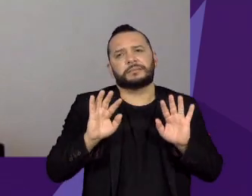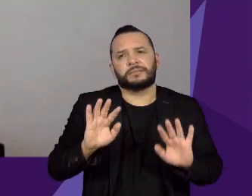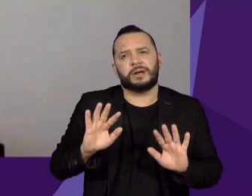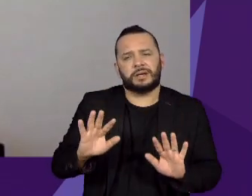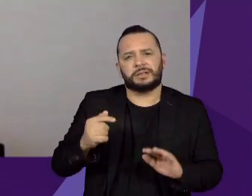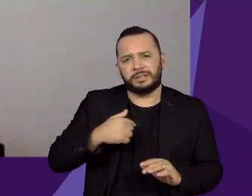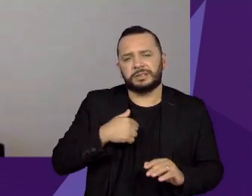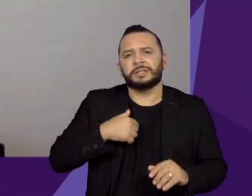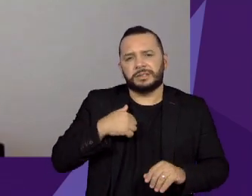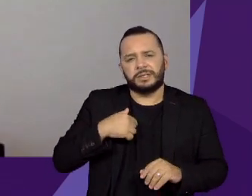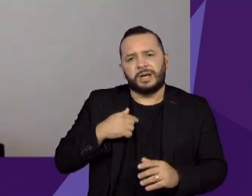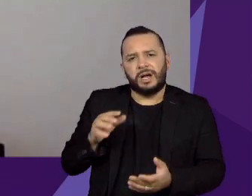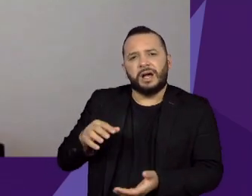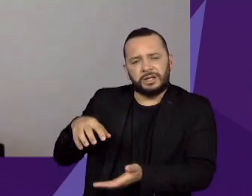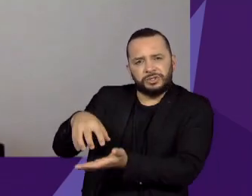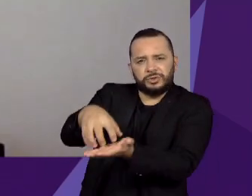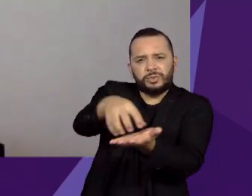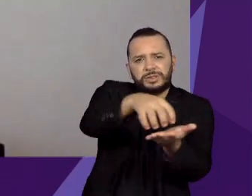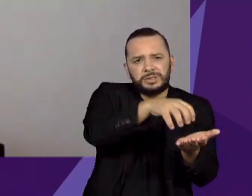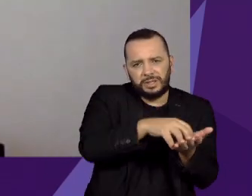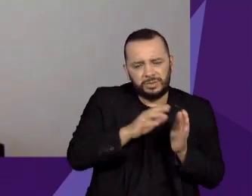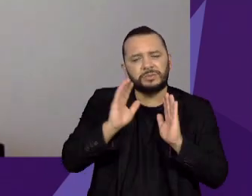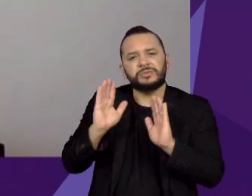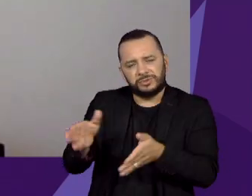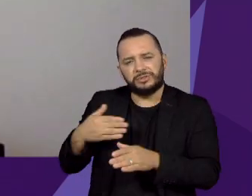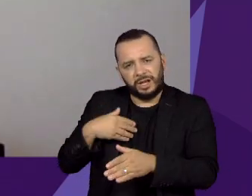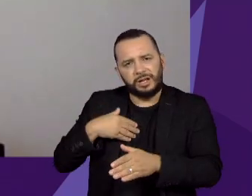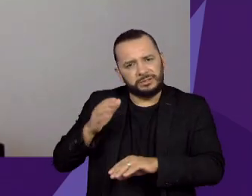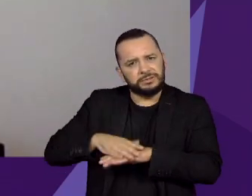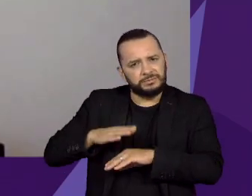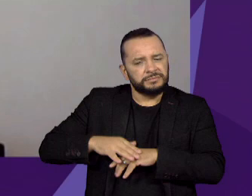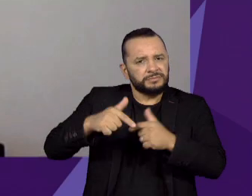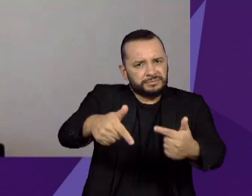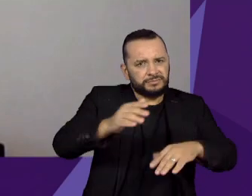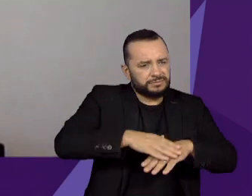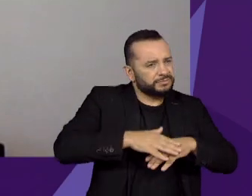altura, né? Você tem essa própria democracia de